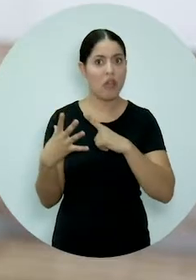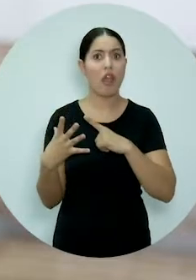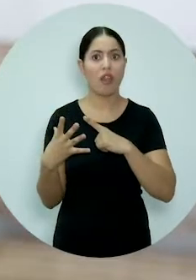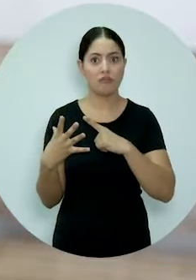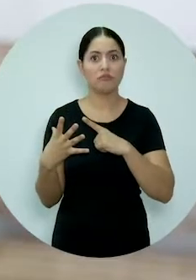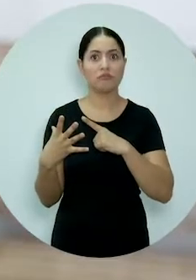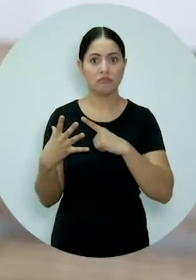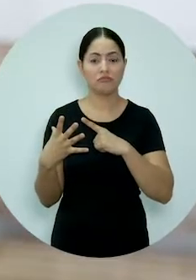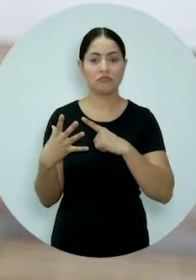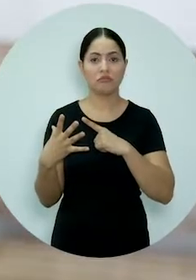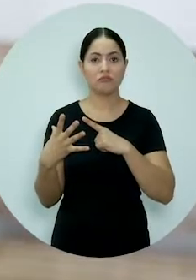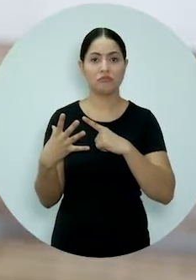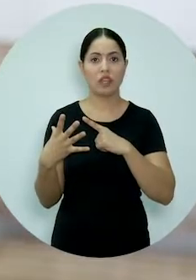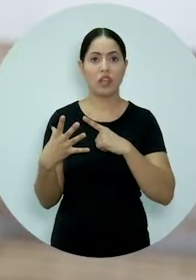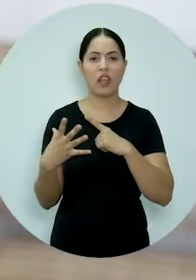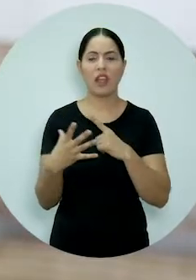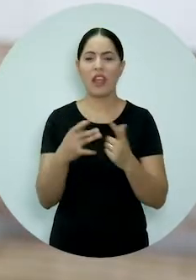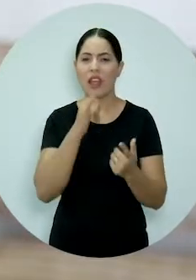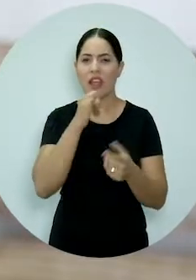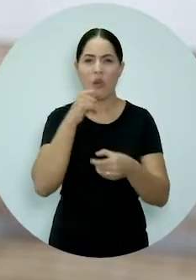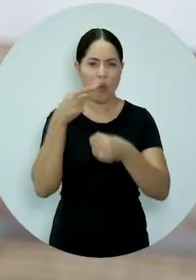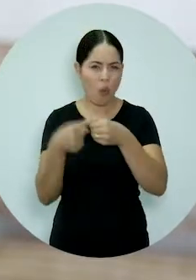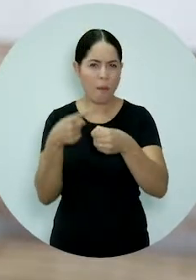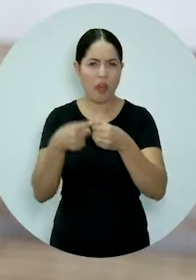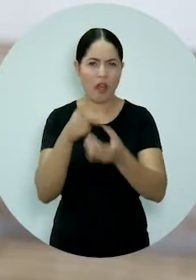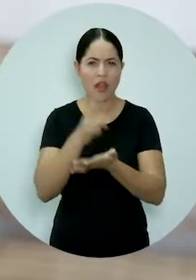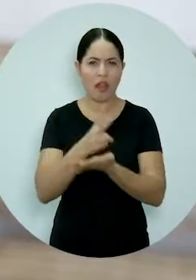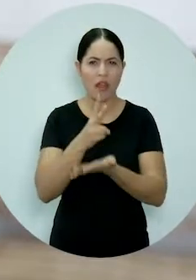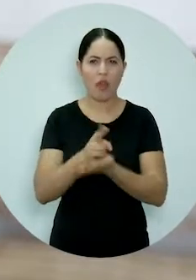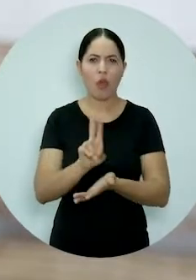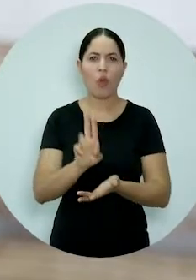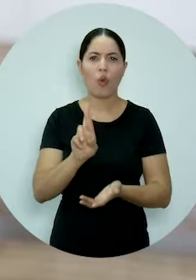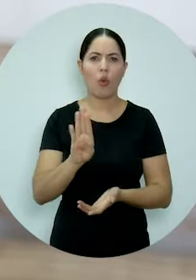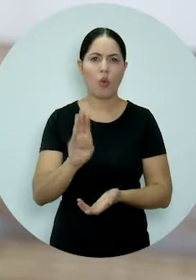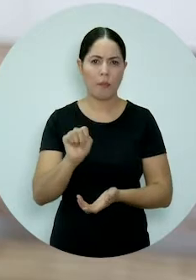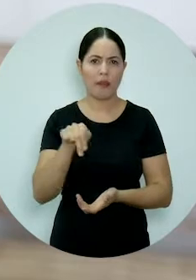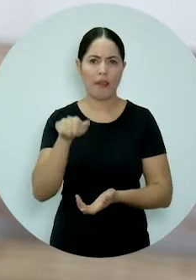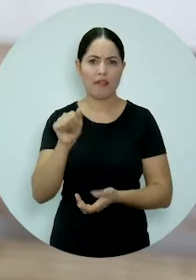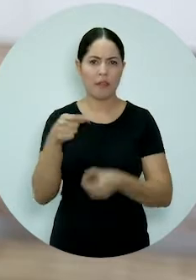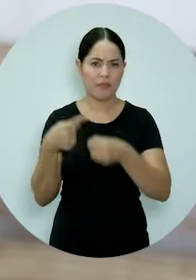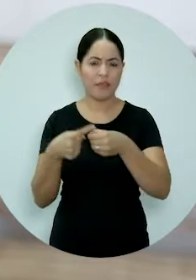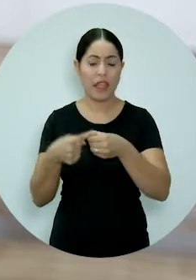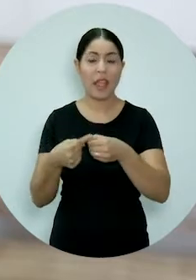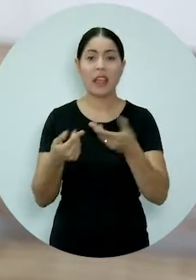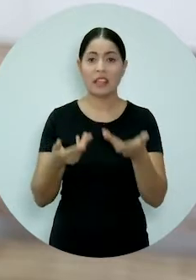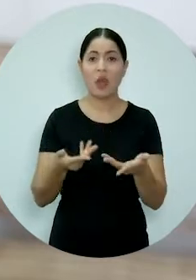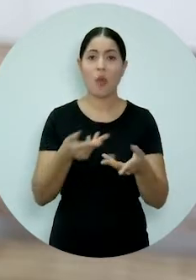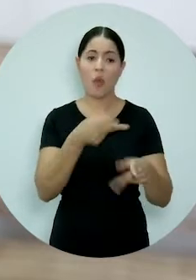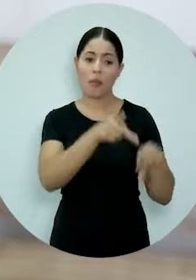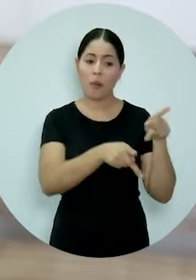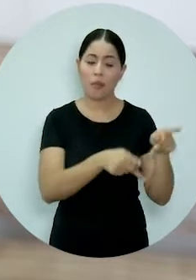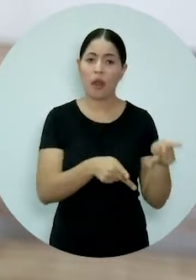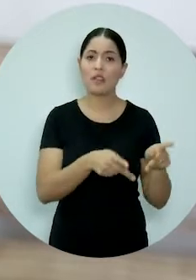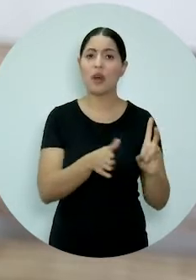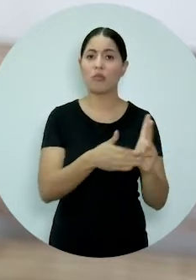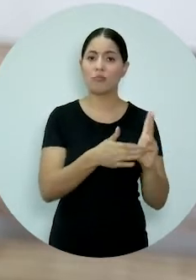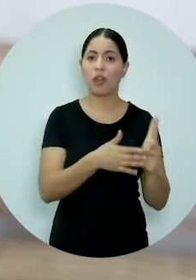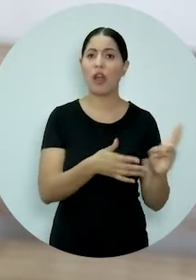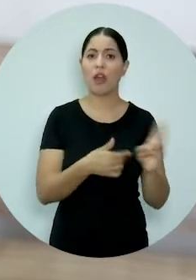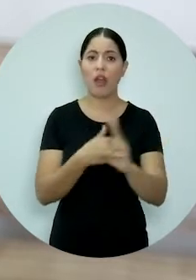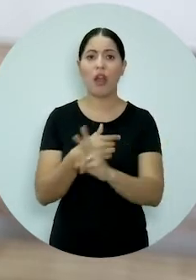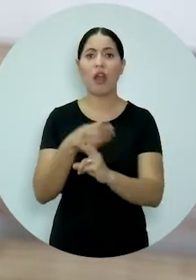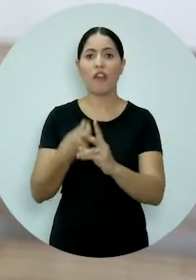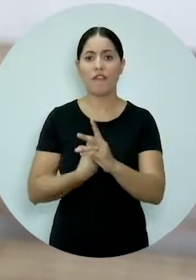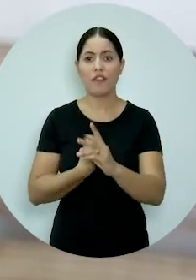população muito expressiva da população indígena, digamos, urbana, né? E realmente a essa população os